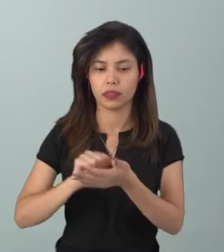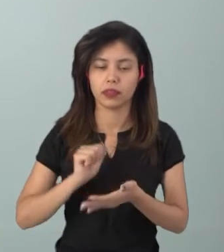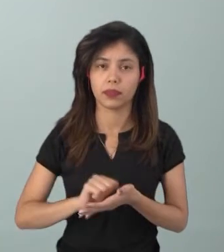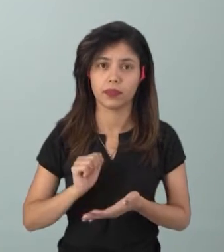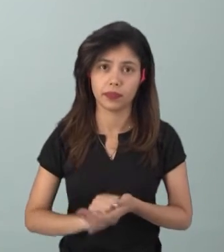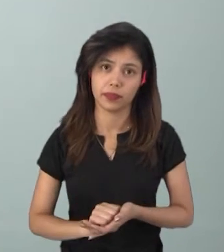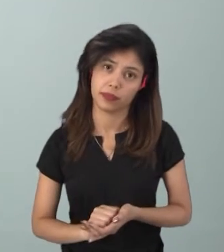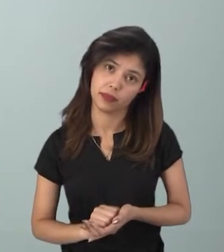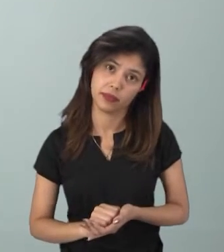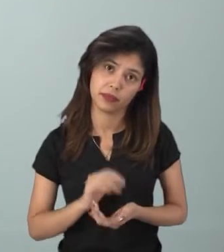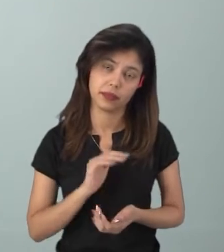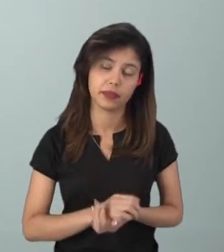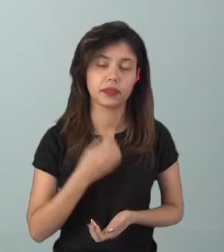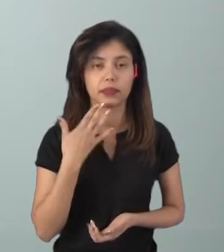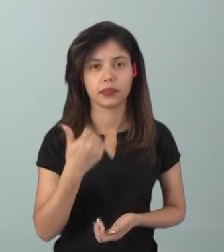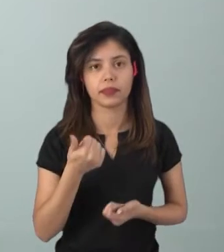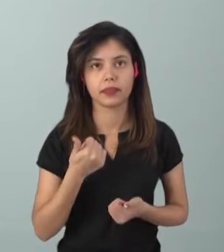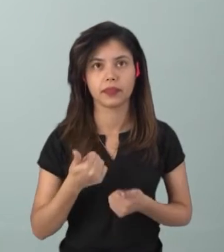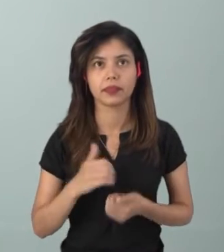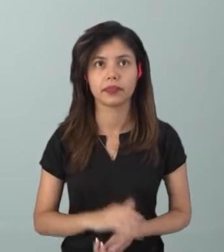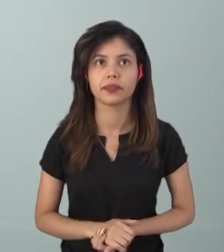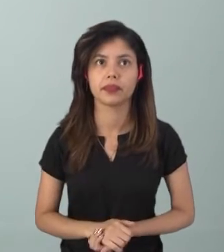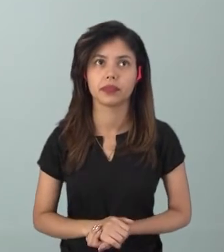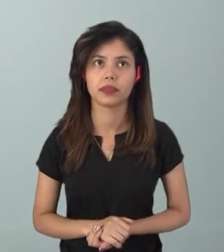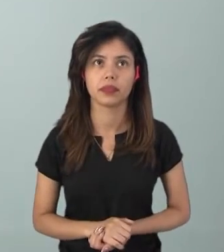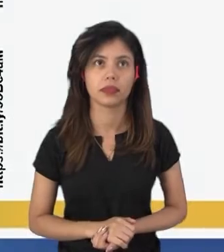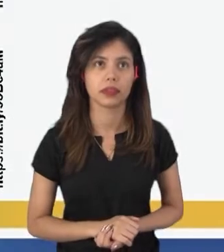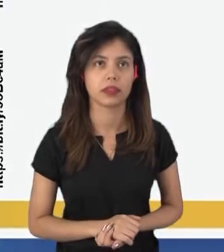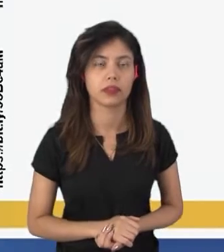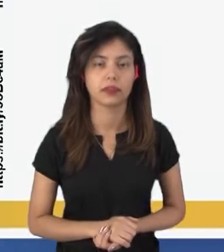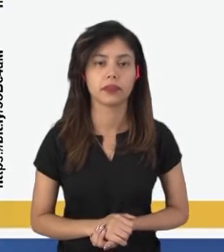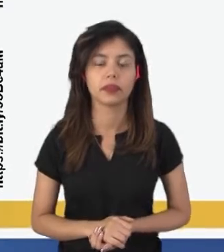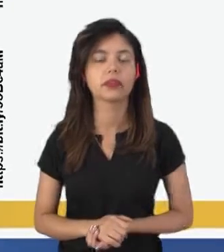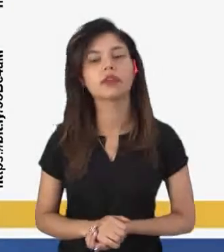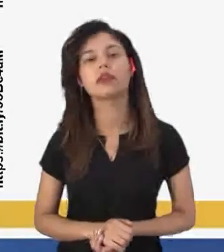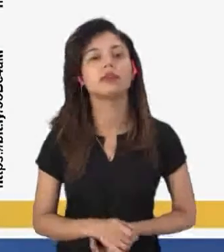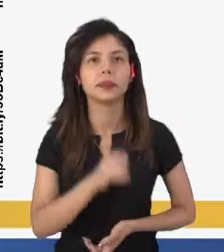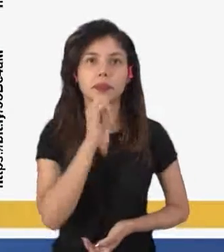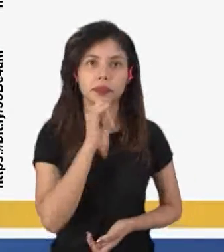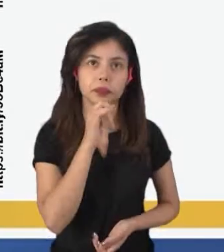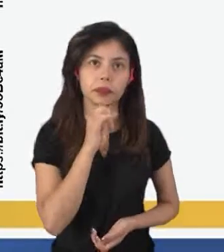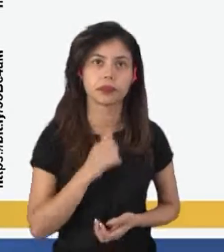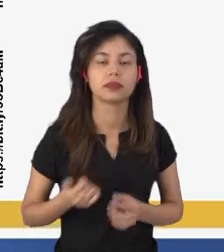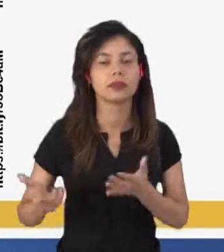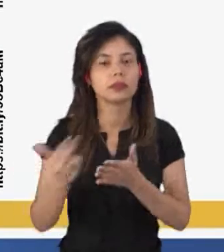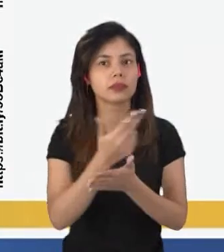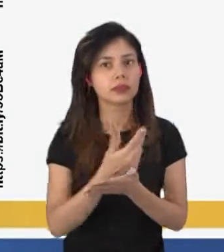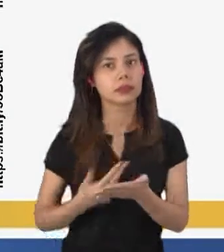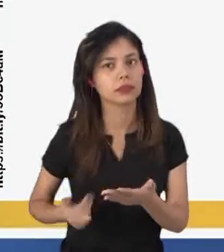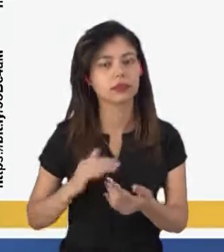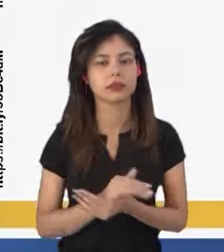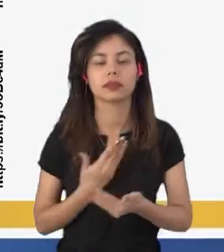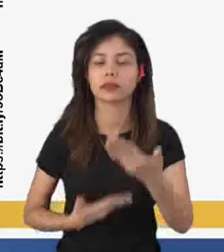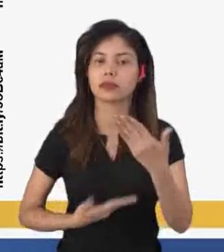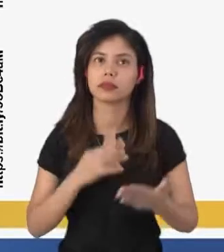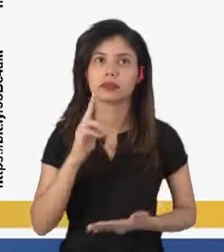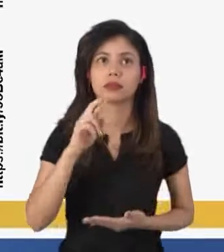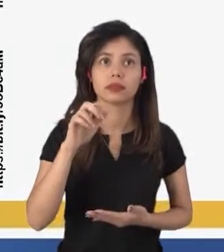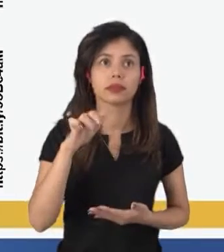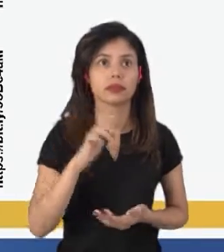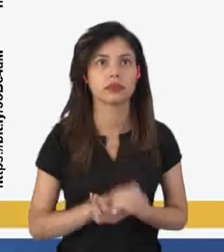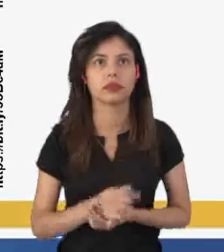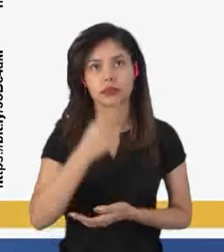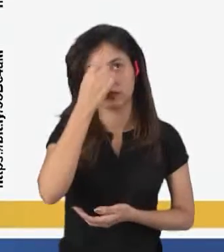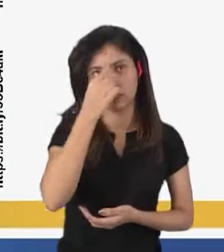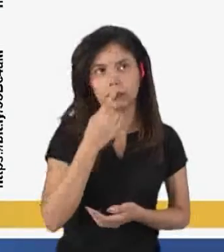dos vikings, né. Tudo bem? Então, vamos passar um pouquinho aqui. Então, exemplos de artes em relação ao transcendente. Nós temos